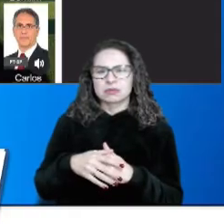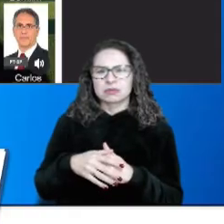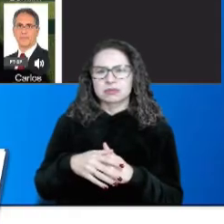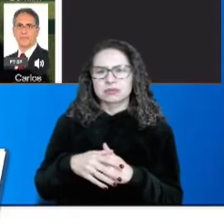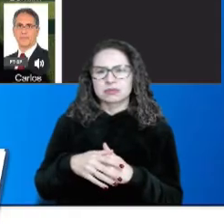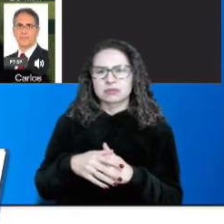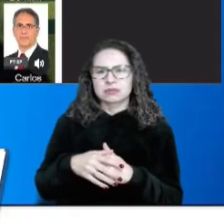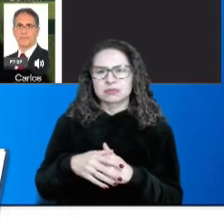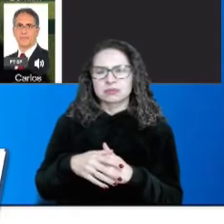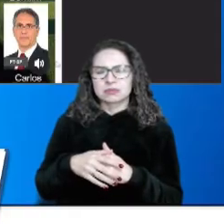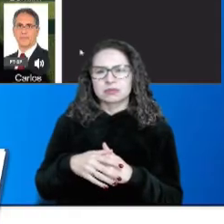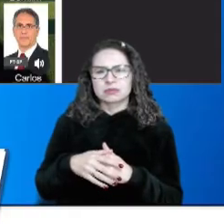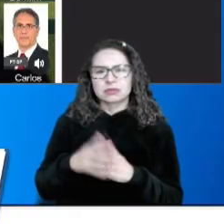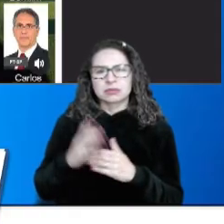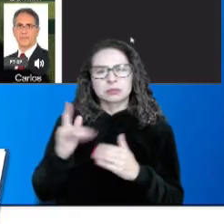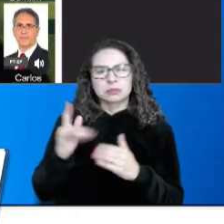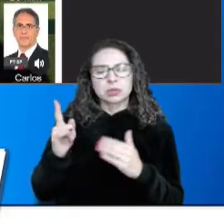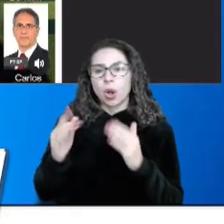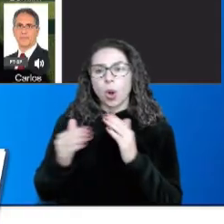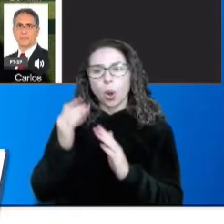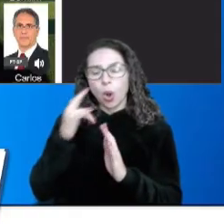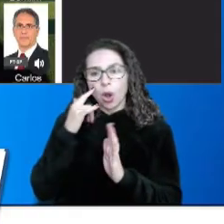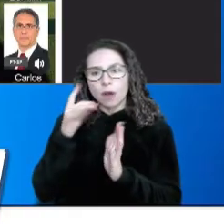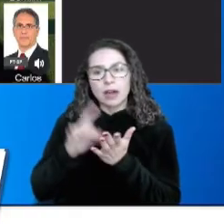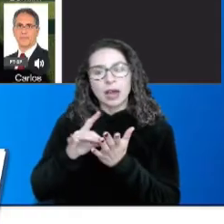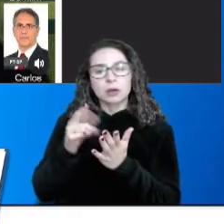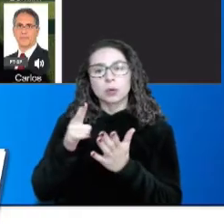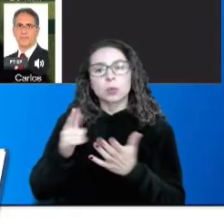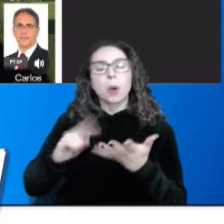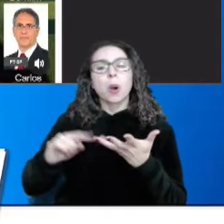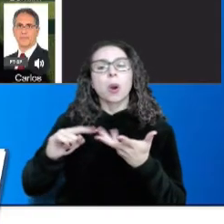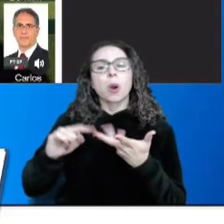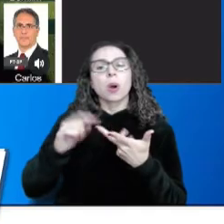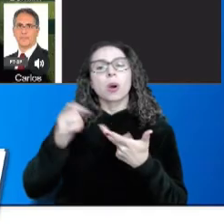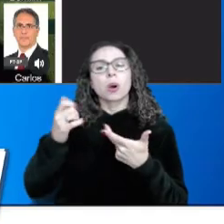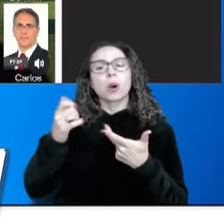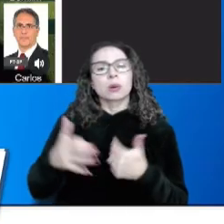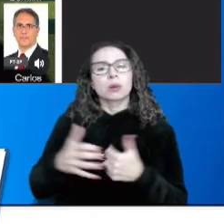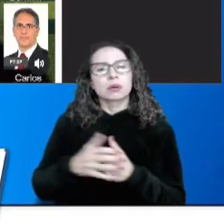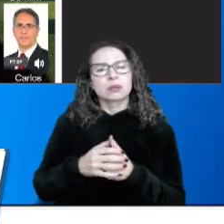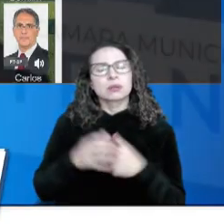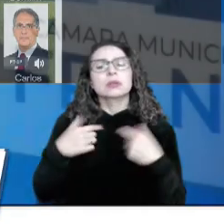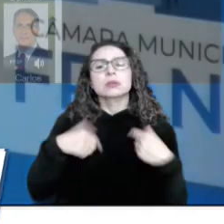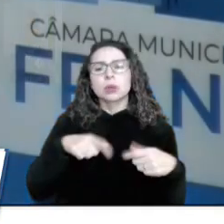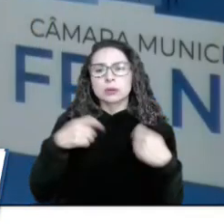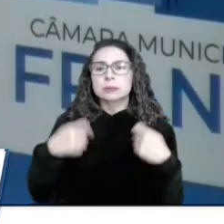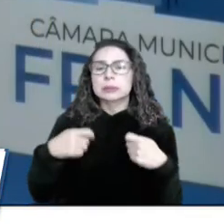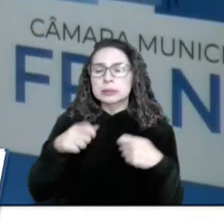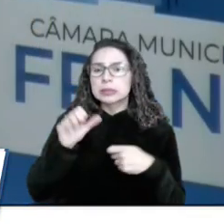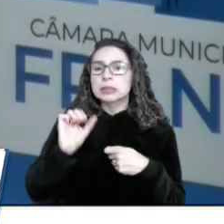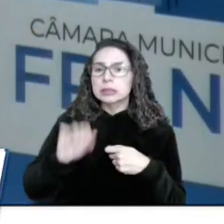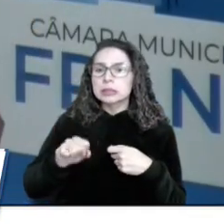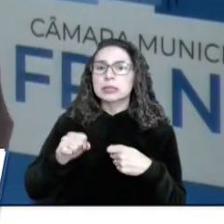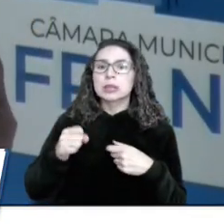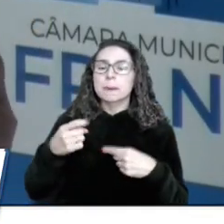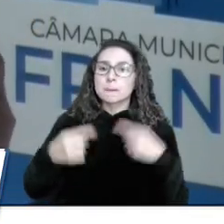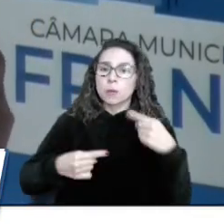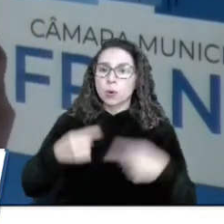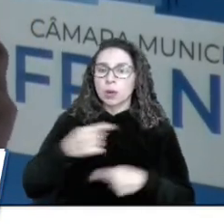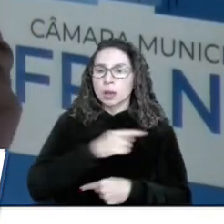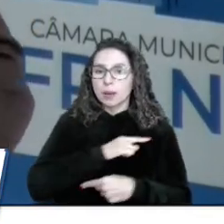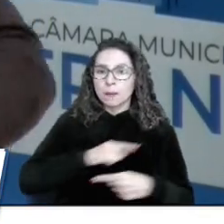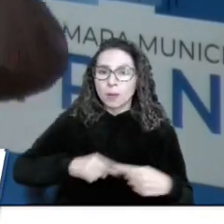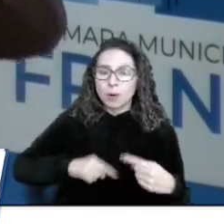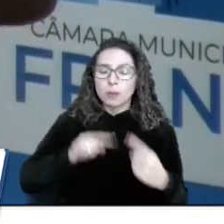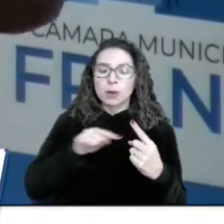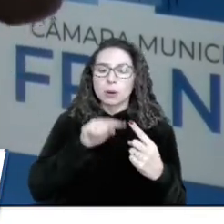Porque contra fatos não há argumentos. Precisamos, sim, de políticas públicas para os moradores de